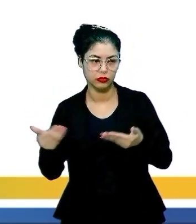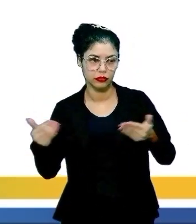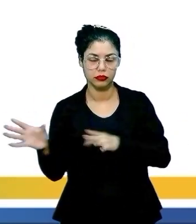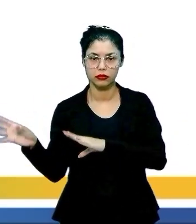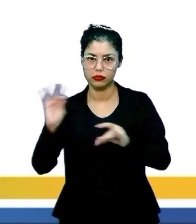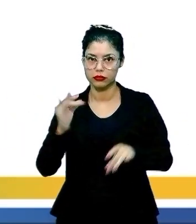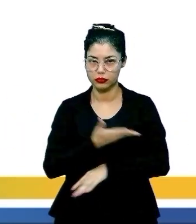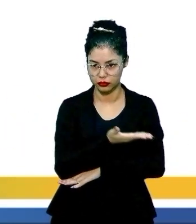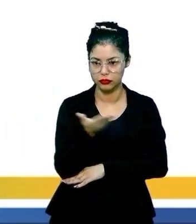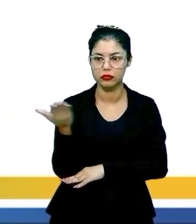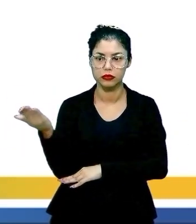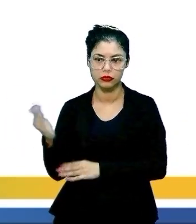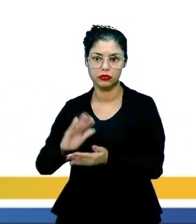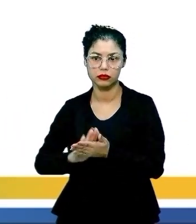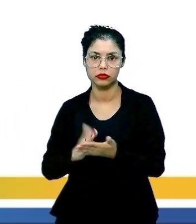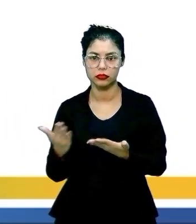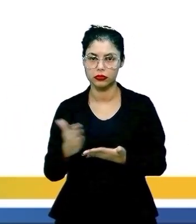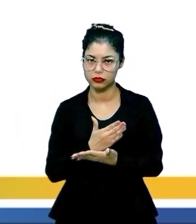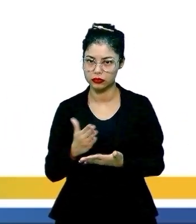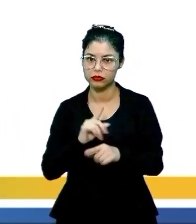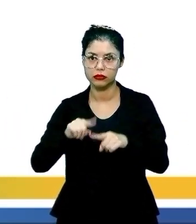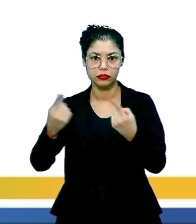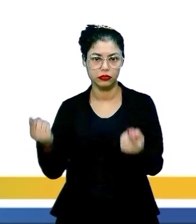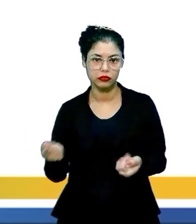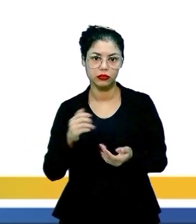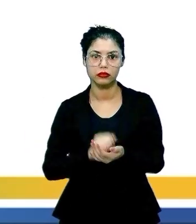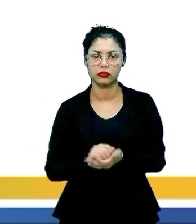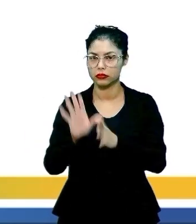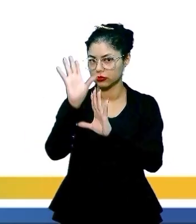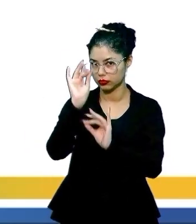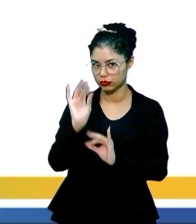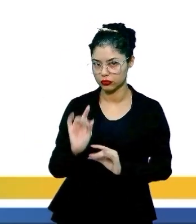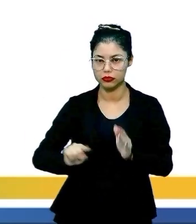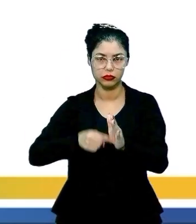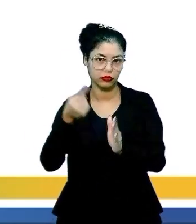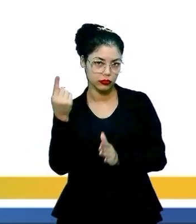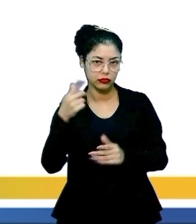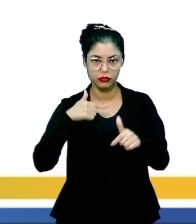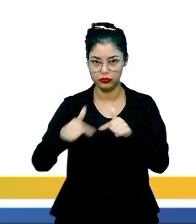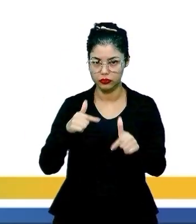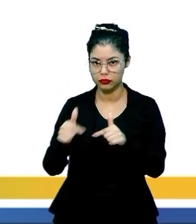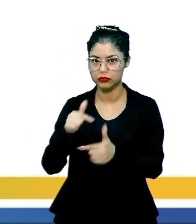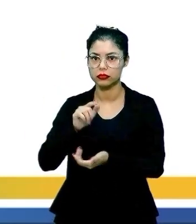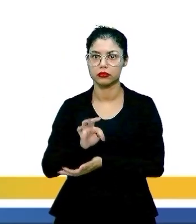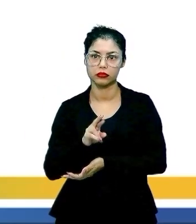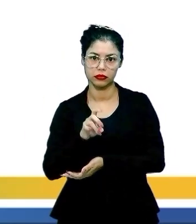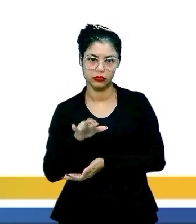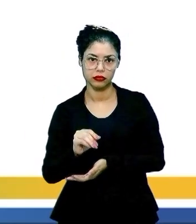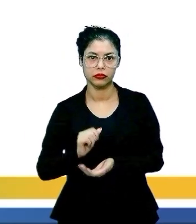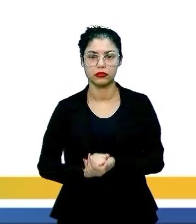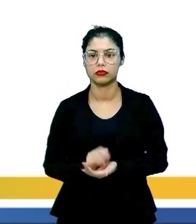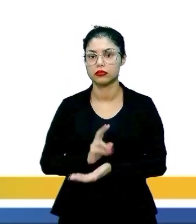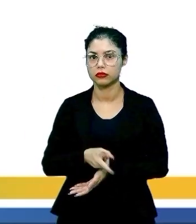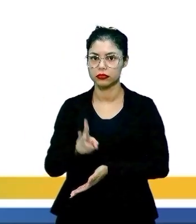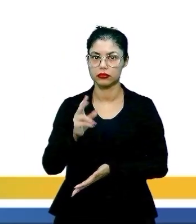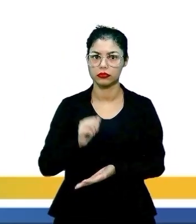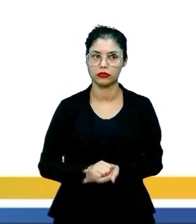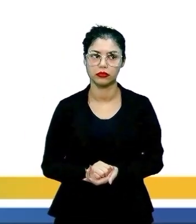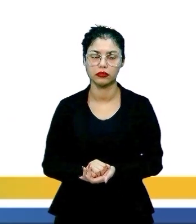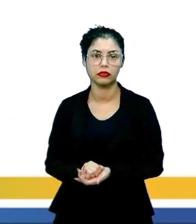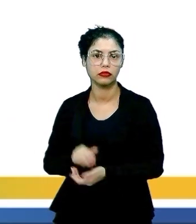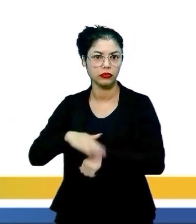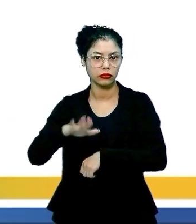gente trouxe para você, do seu livro, mas é uma obra suntuosa, é um dos primeiros trabalhos de Aleijadinho. Vamos seguir aqui que eu vou